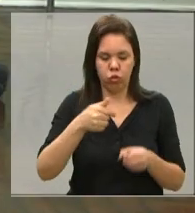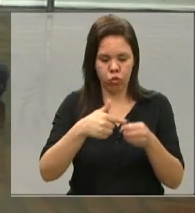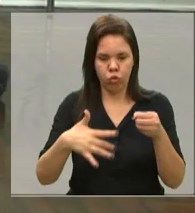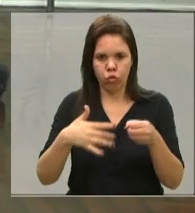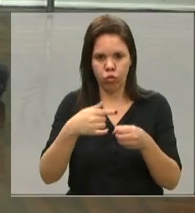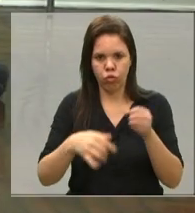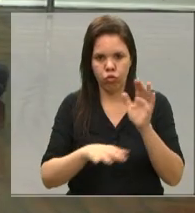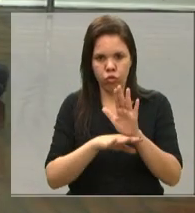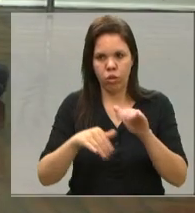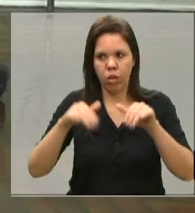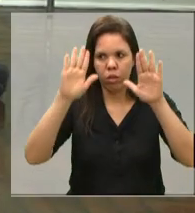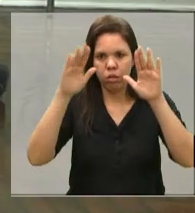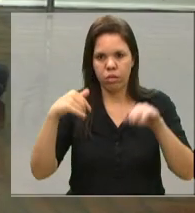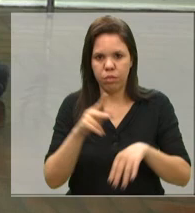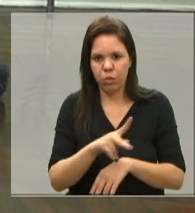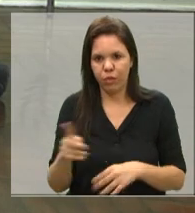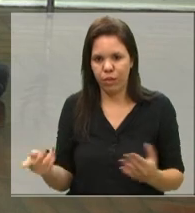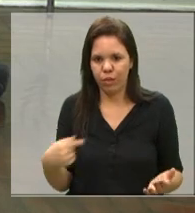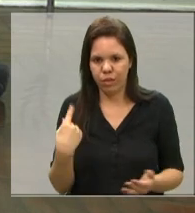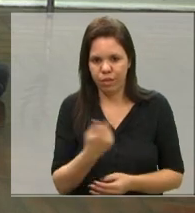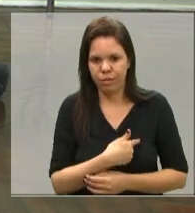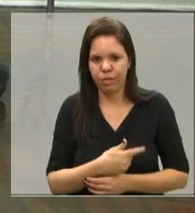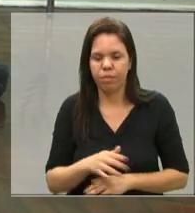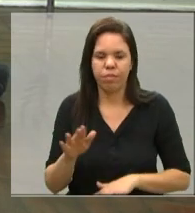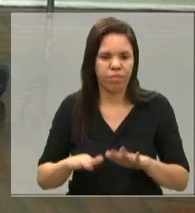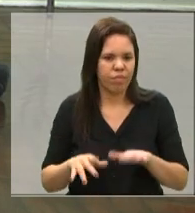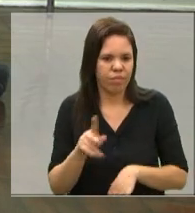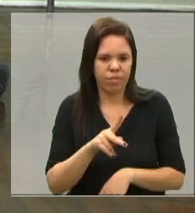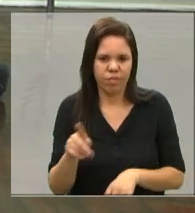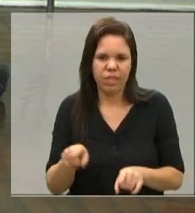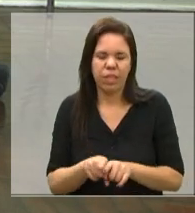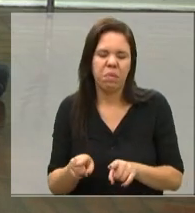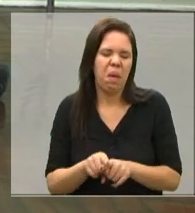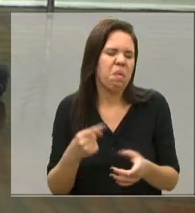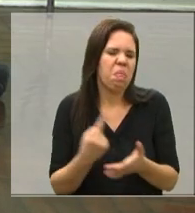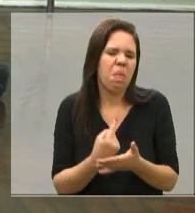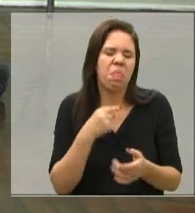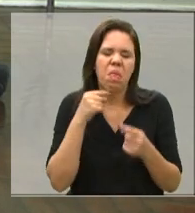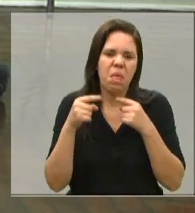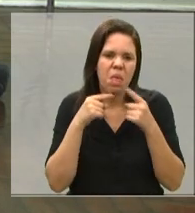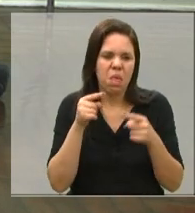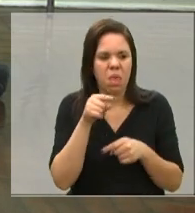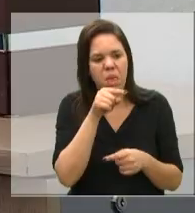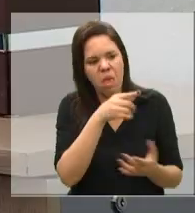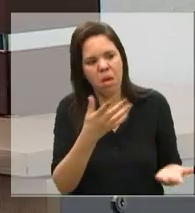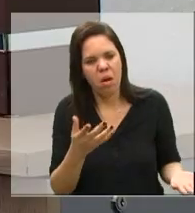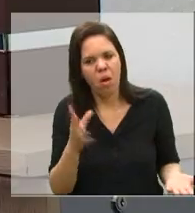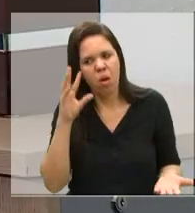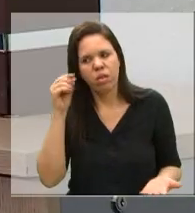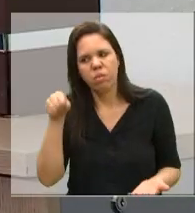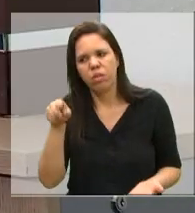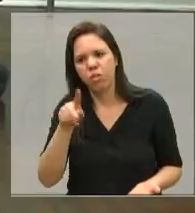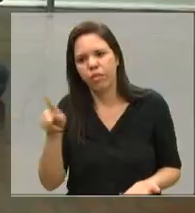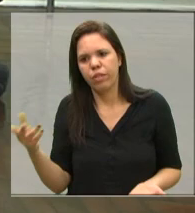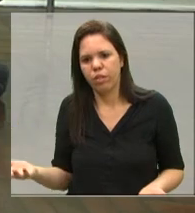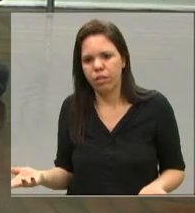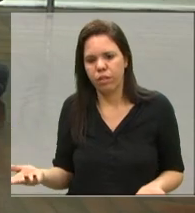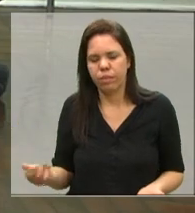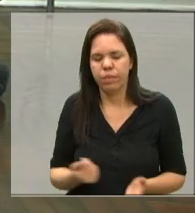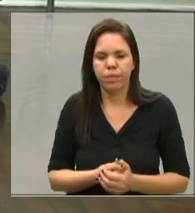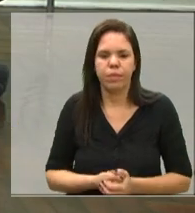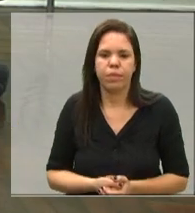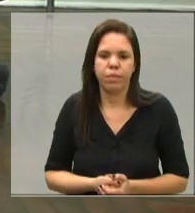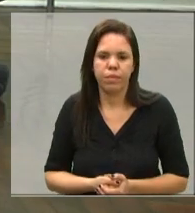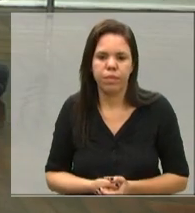sabe mais do que a gente. E muitas vezes o professor é questionado, né? O conhecimento daquele professor. O aluno vai aferindo,